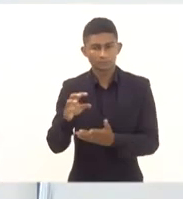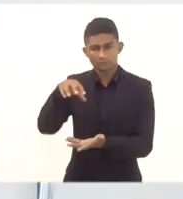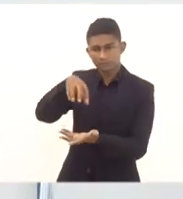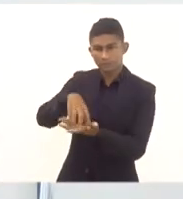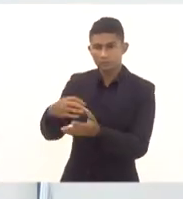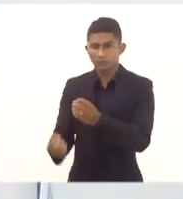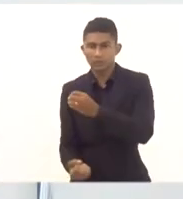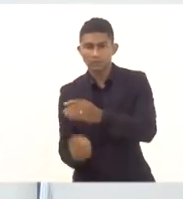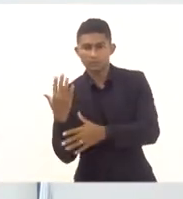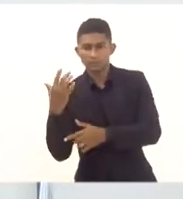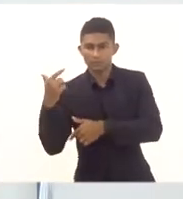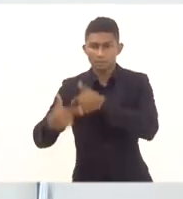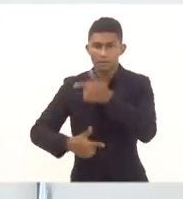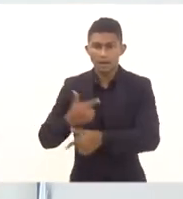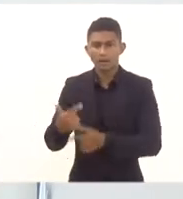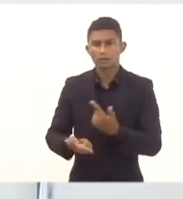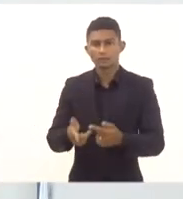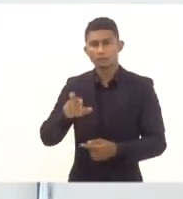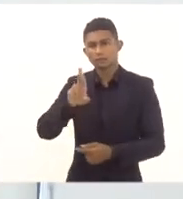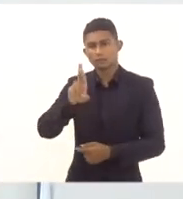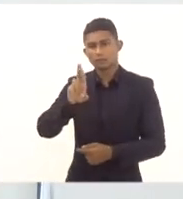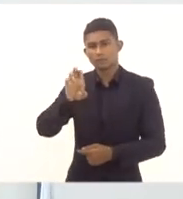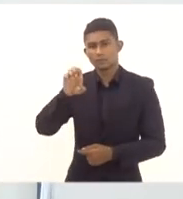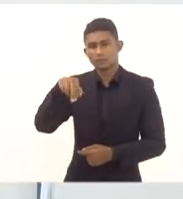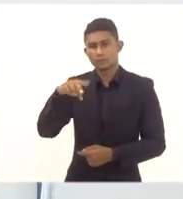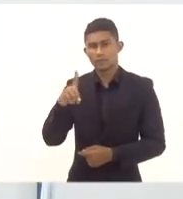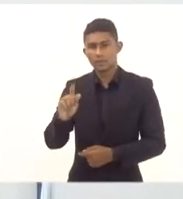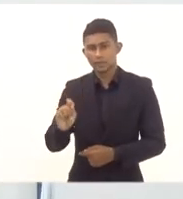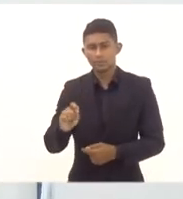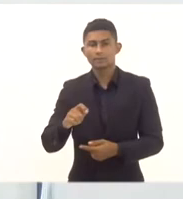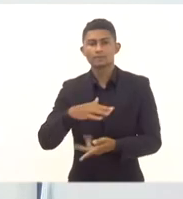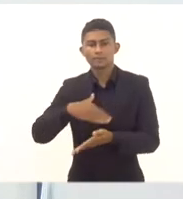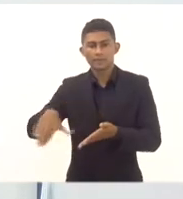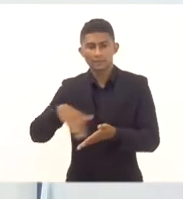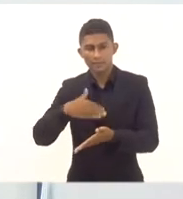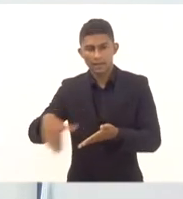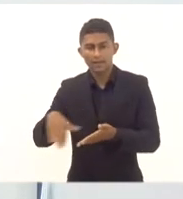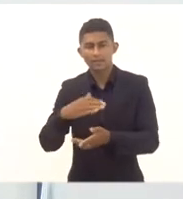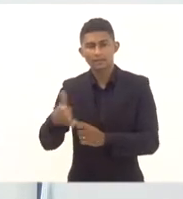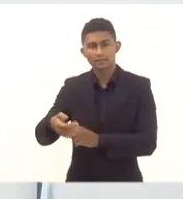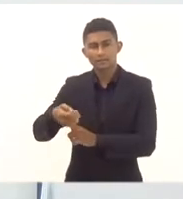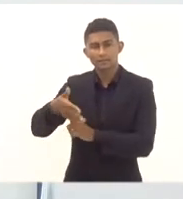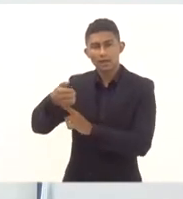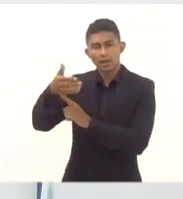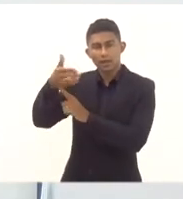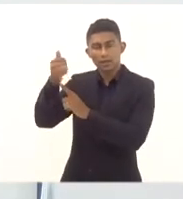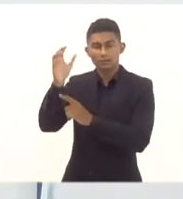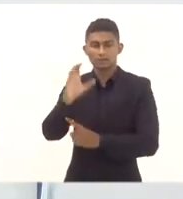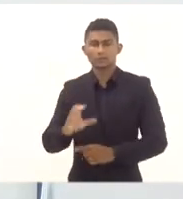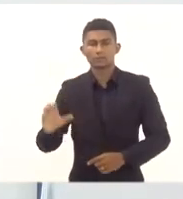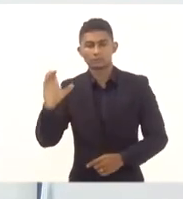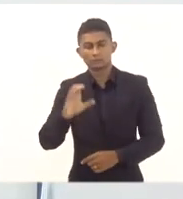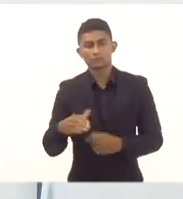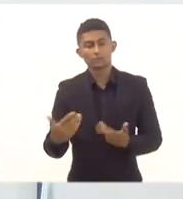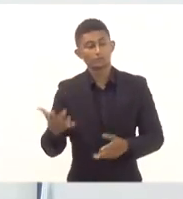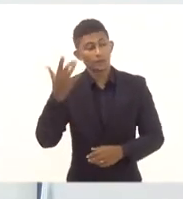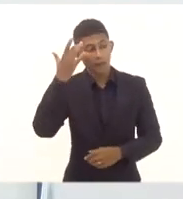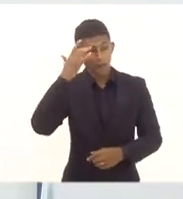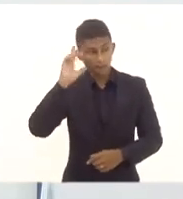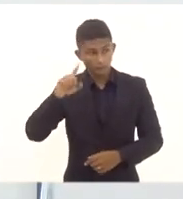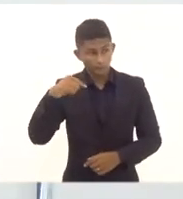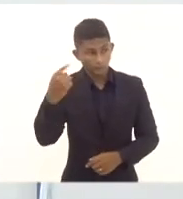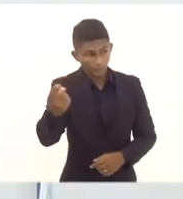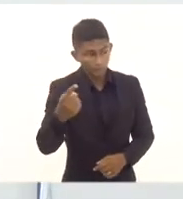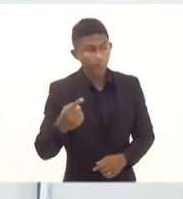emprego e renda é no âmbito da Secretaria de Estado da Ciência e Tecnologia bom então eu acho que para uma próxima vez